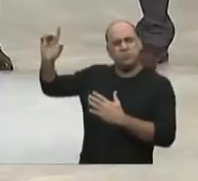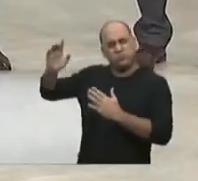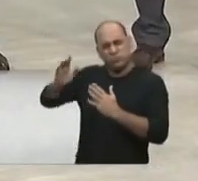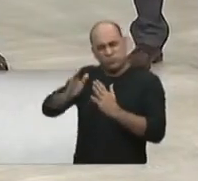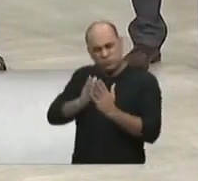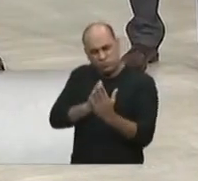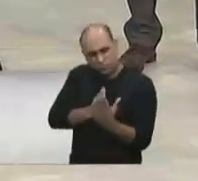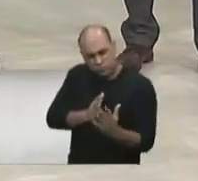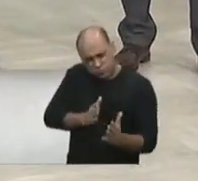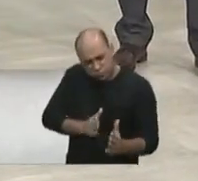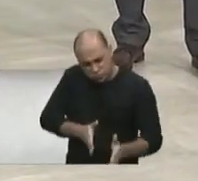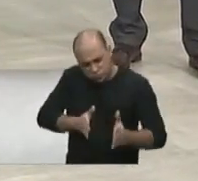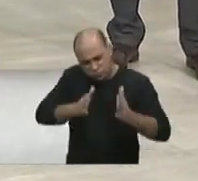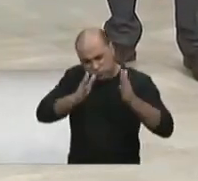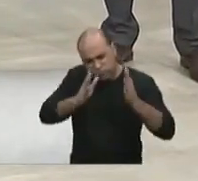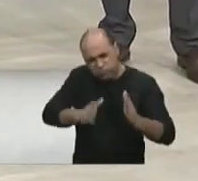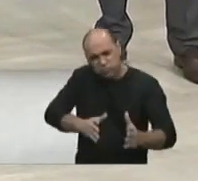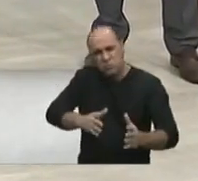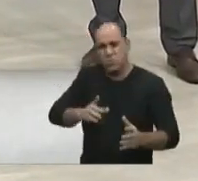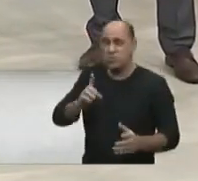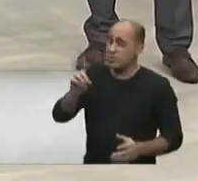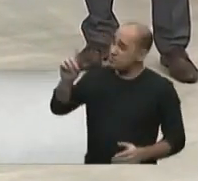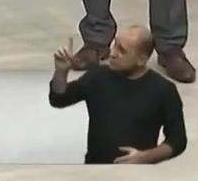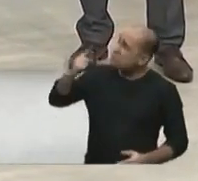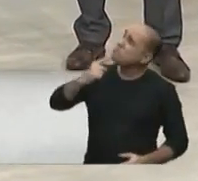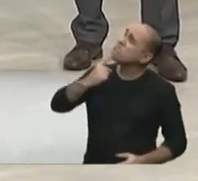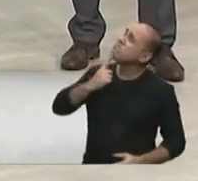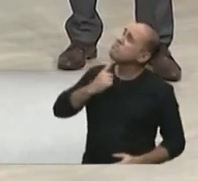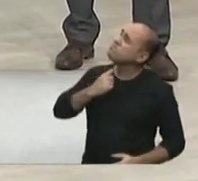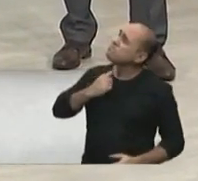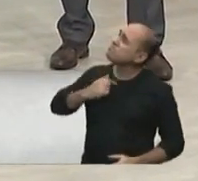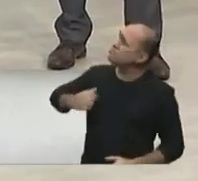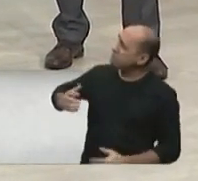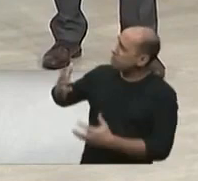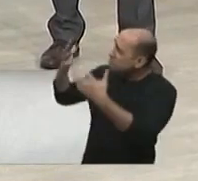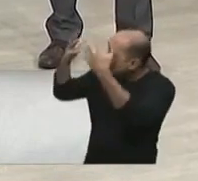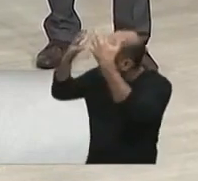então o seu